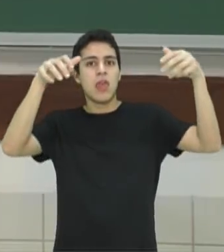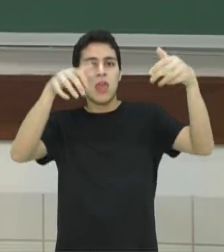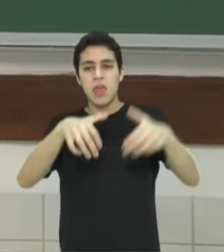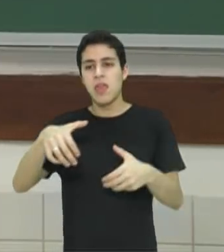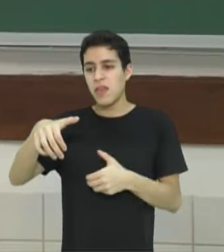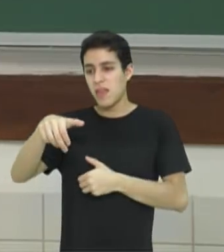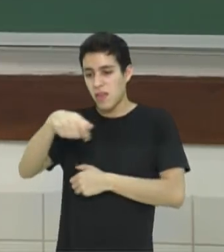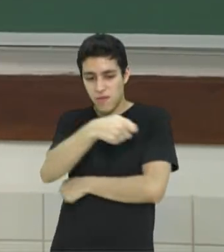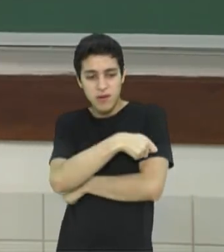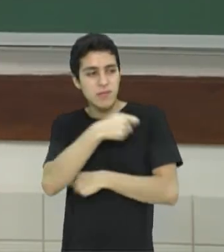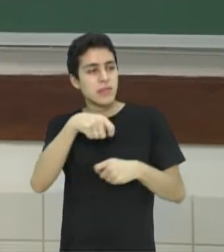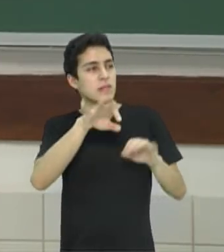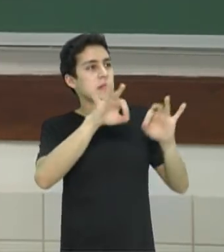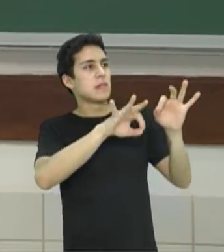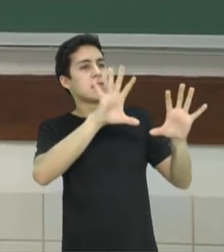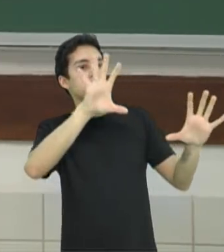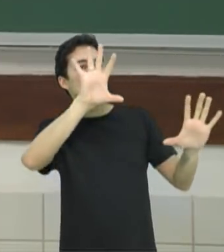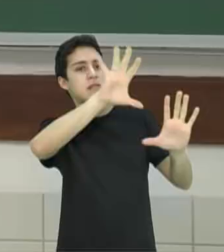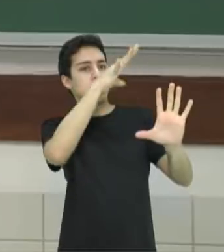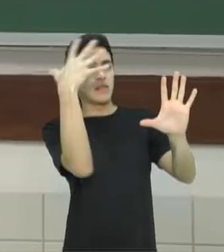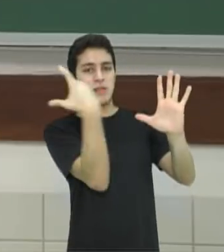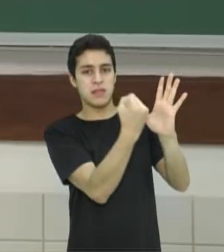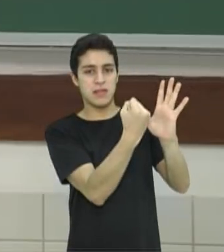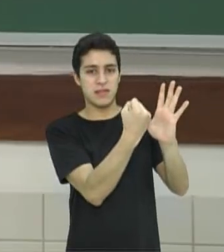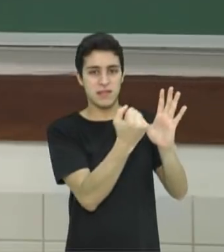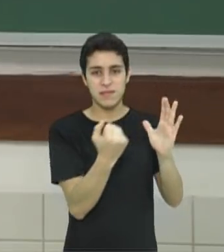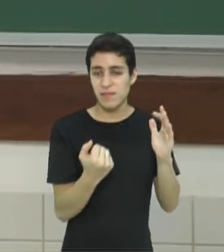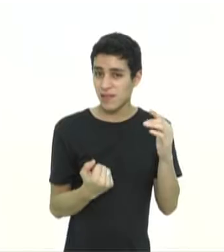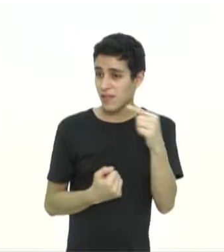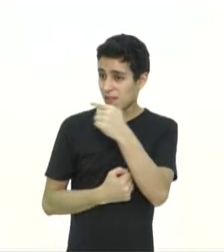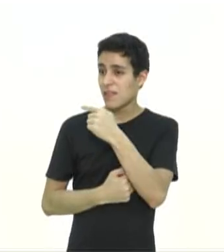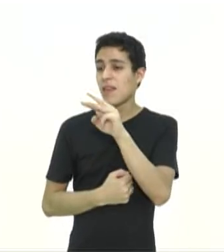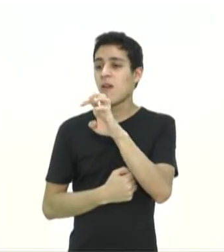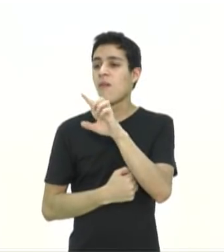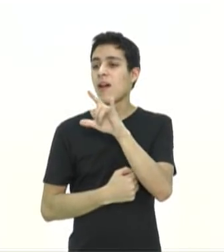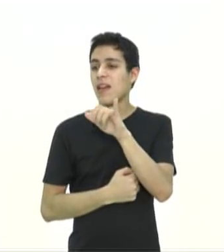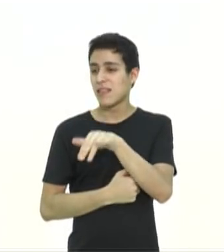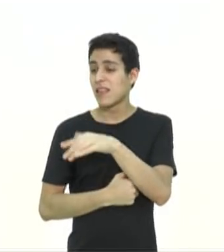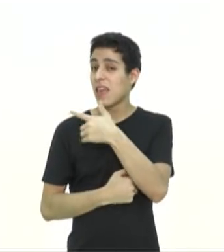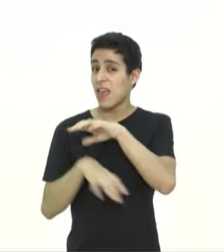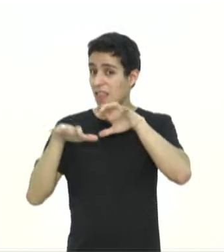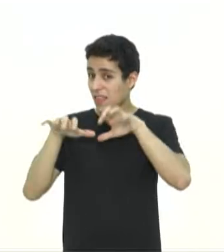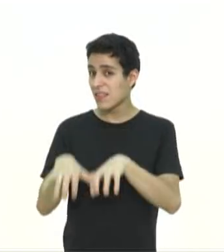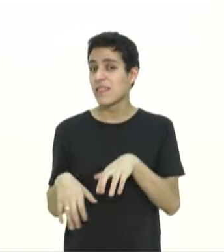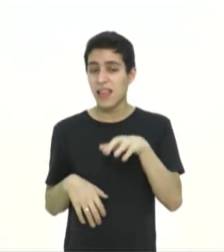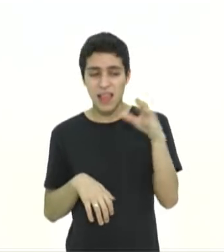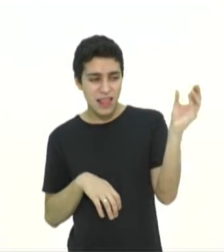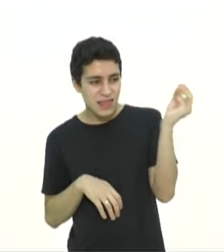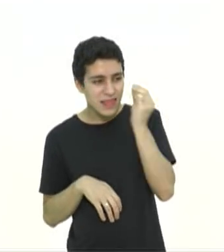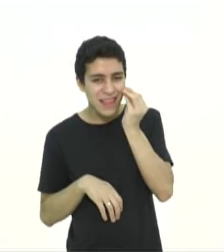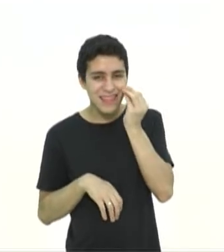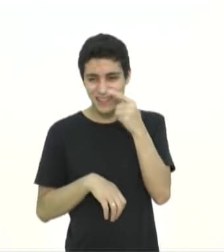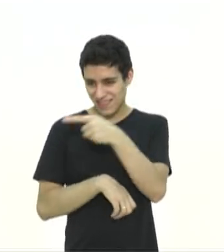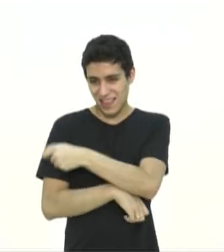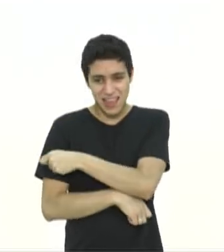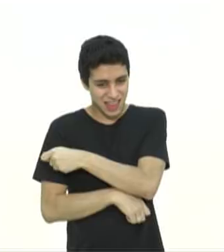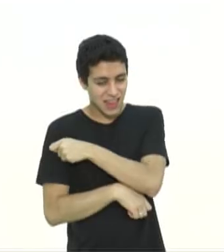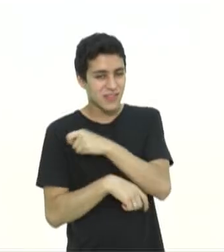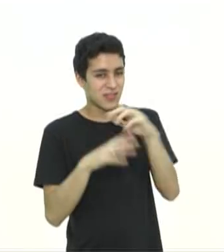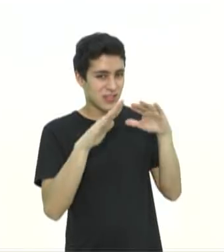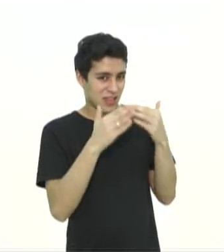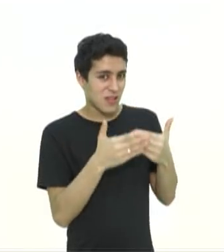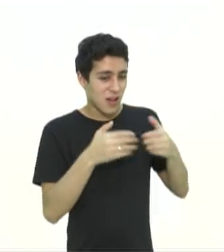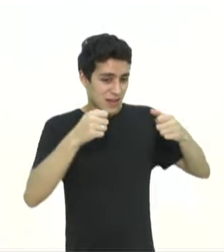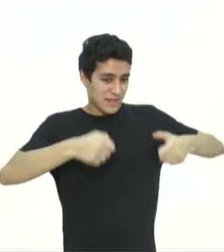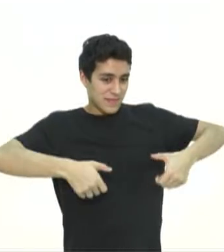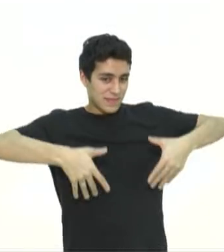deveria domar o bicho-papão. E é isso que o Wesley está fazendo ali. Ele está ali na imagem. Ele também é um aluno de Hogwarts